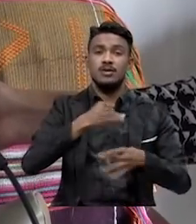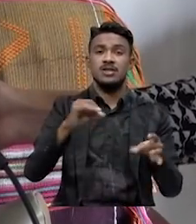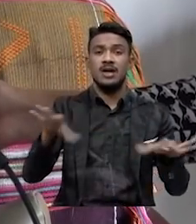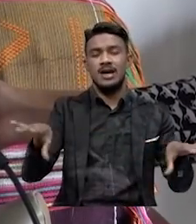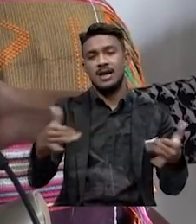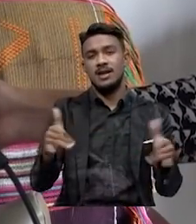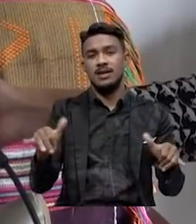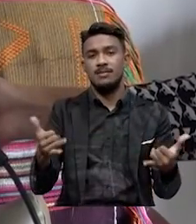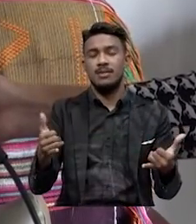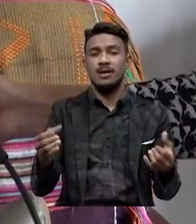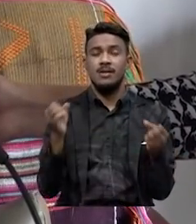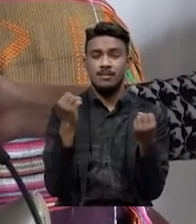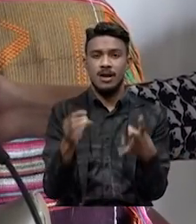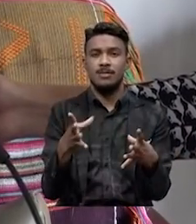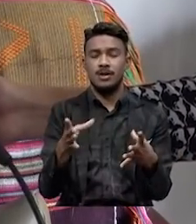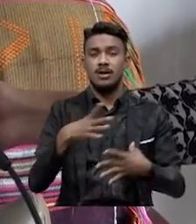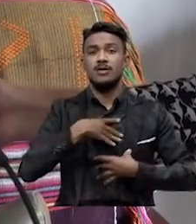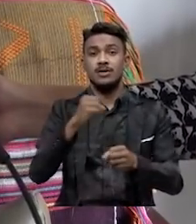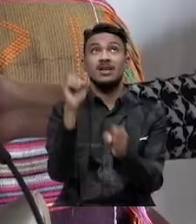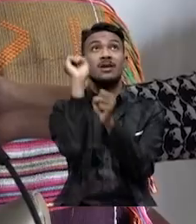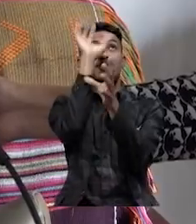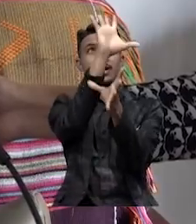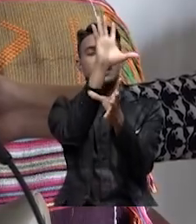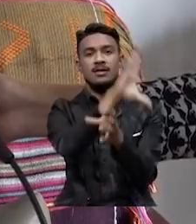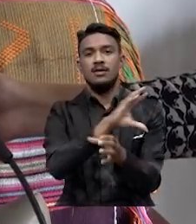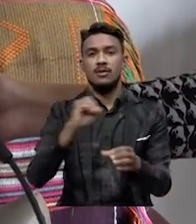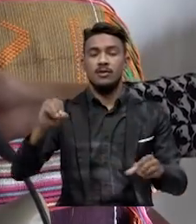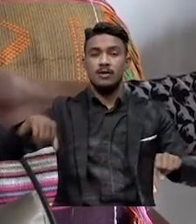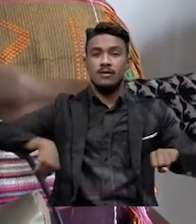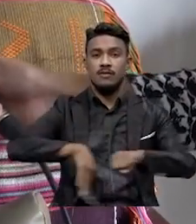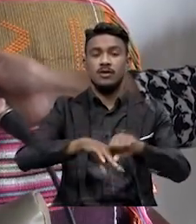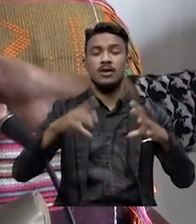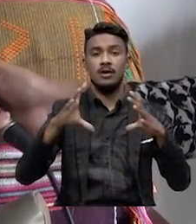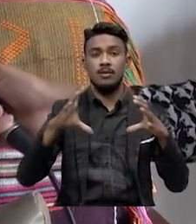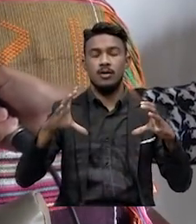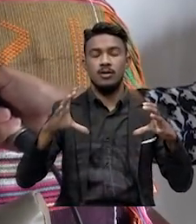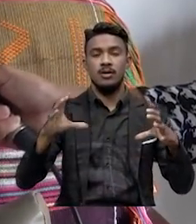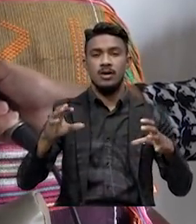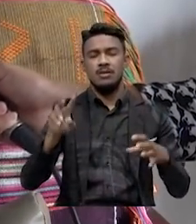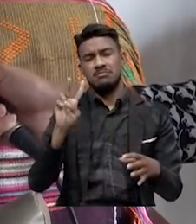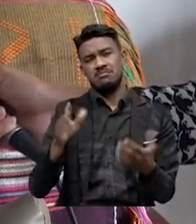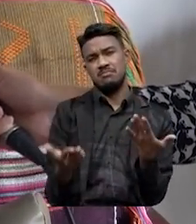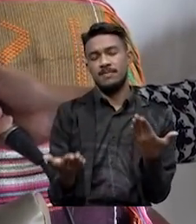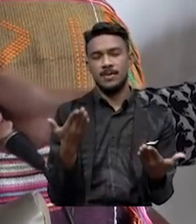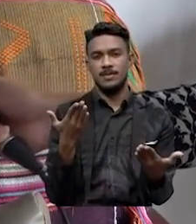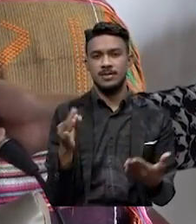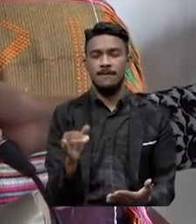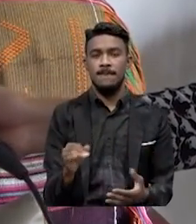gosta basket e e futebol dan ini dalam rumah